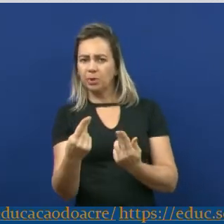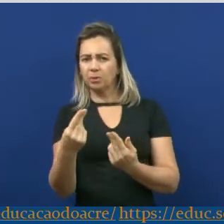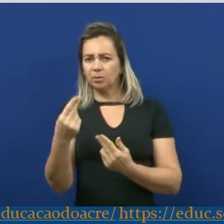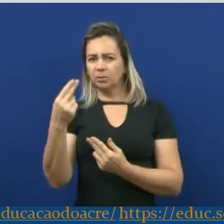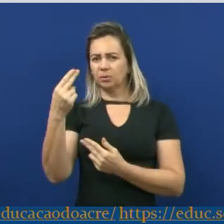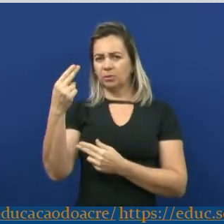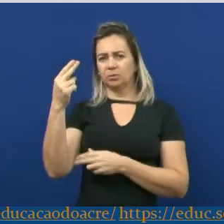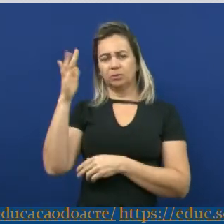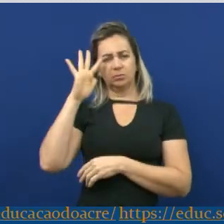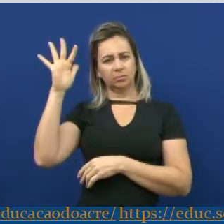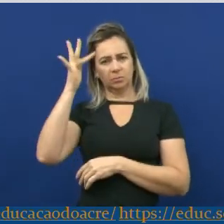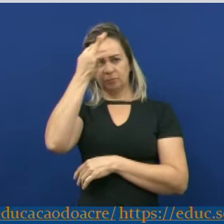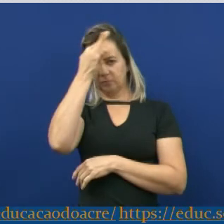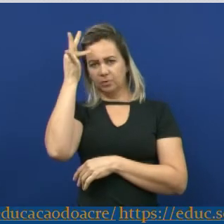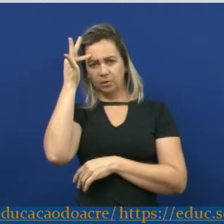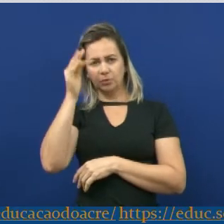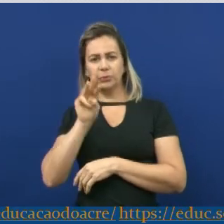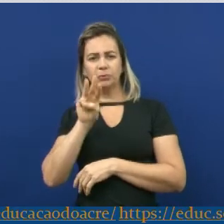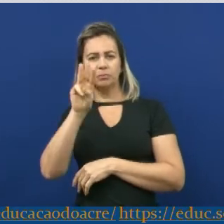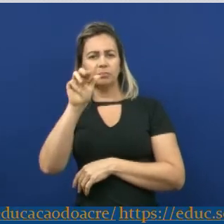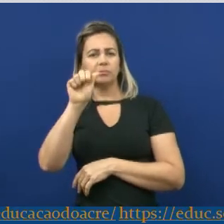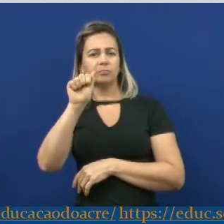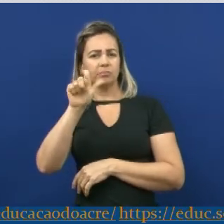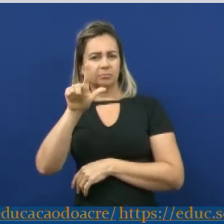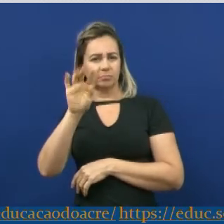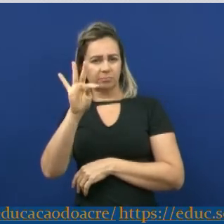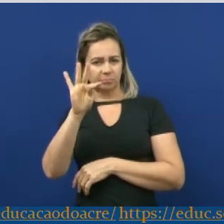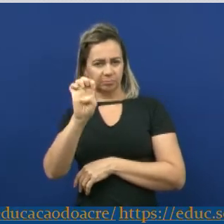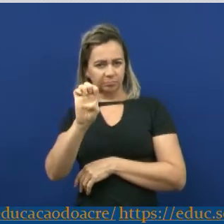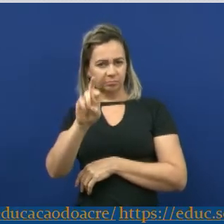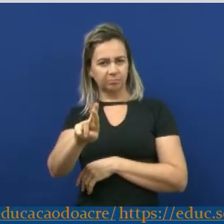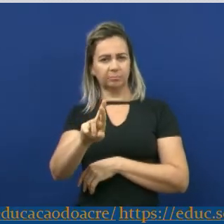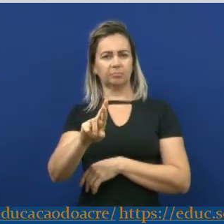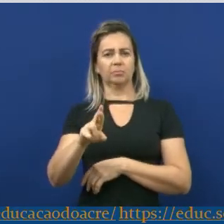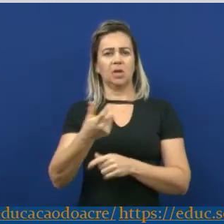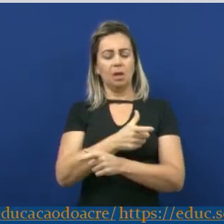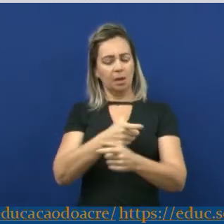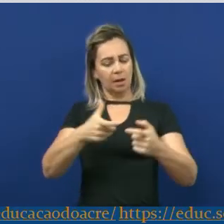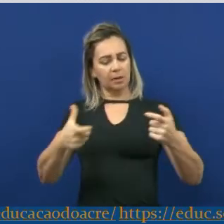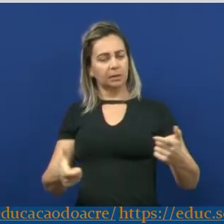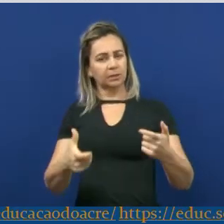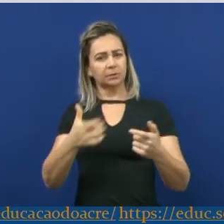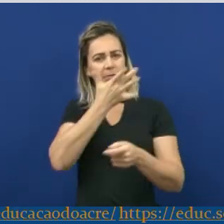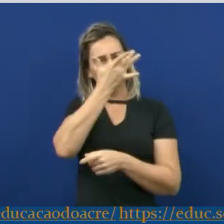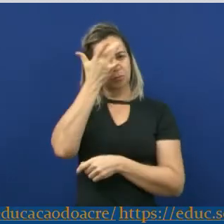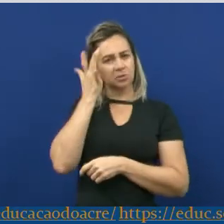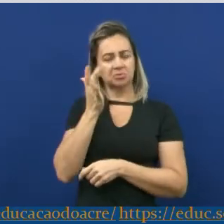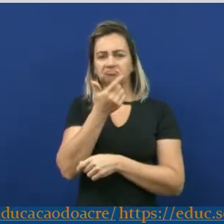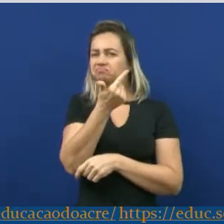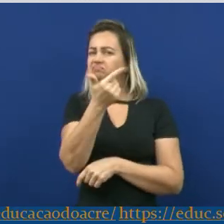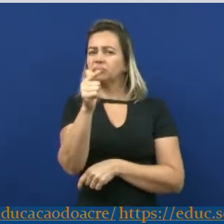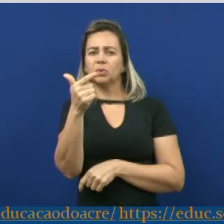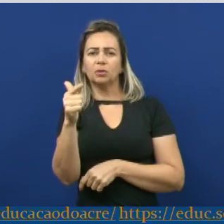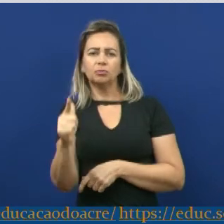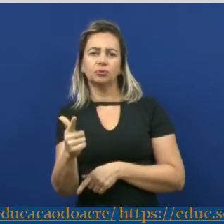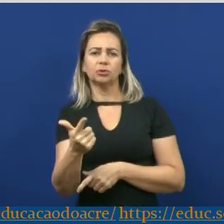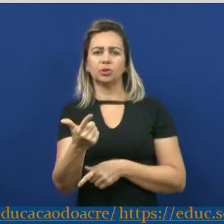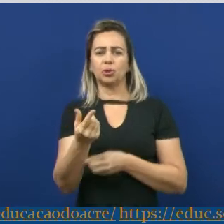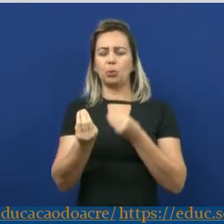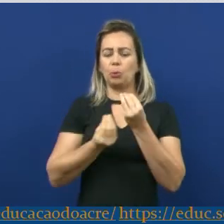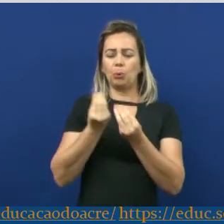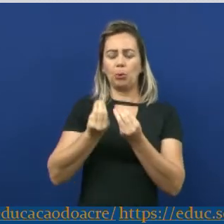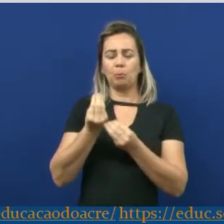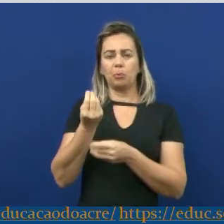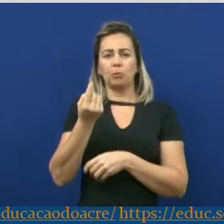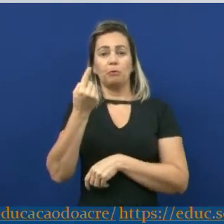da arte, uma vez que até então a grande maioria das pessoas não tinham as condições para ter acesso